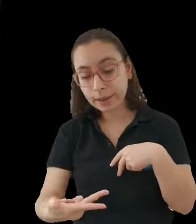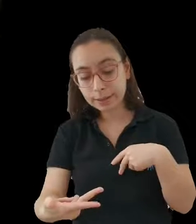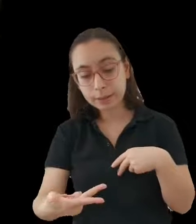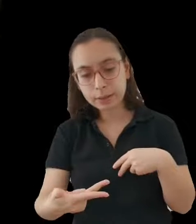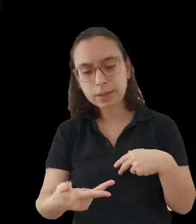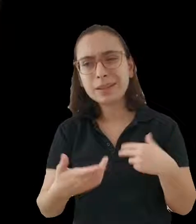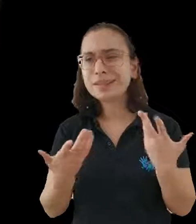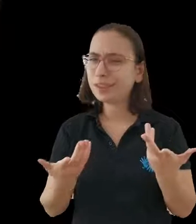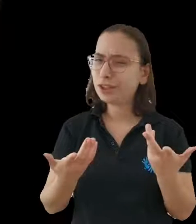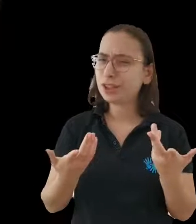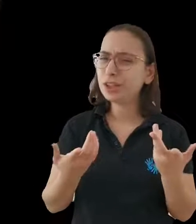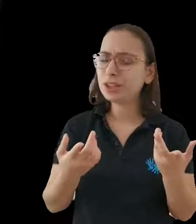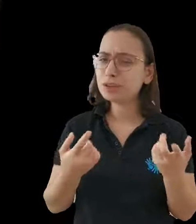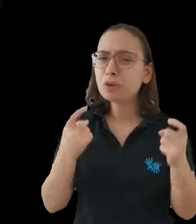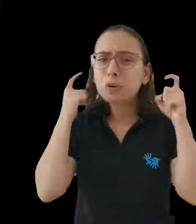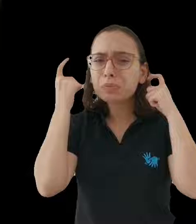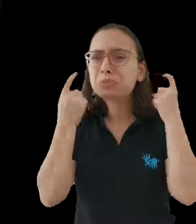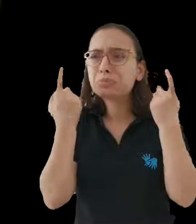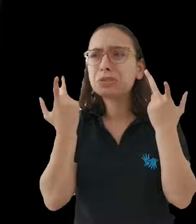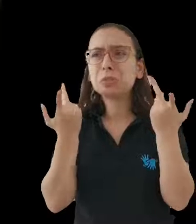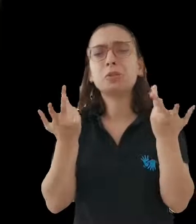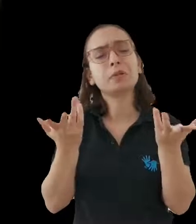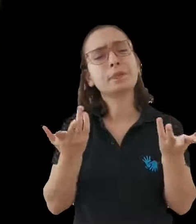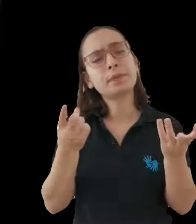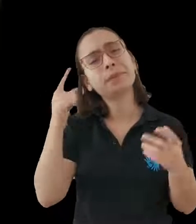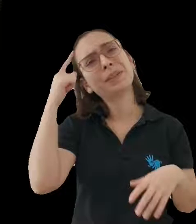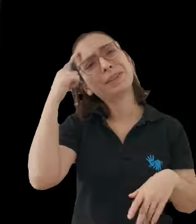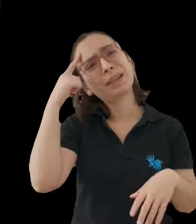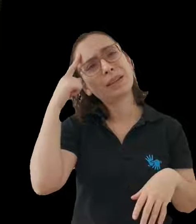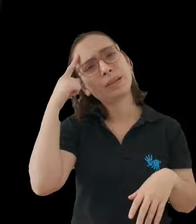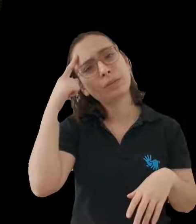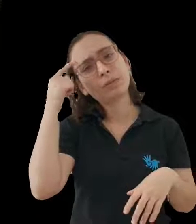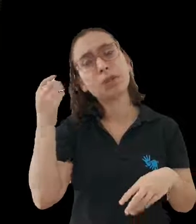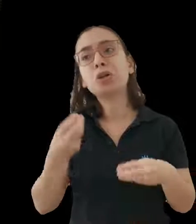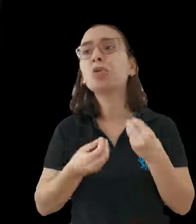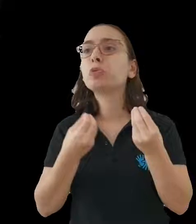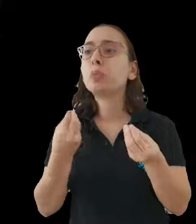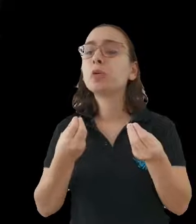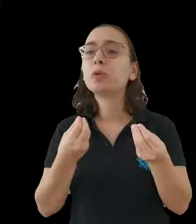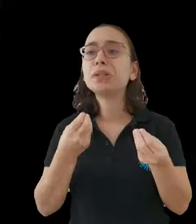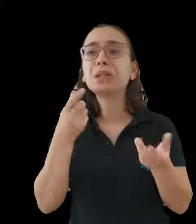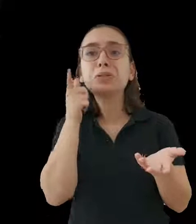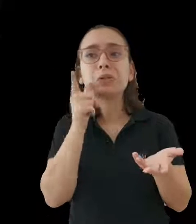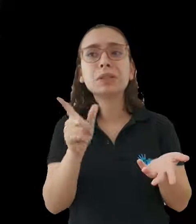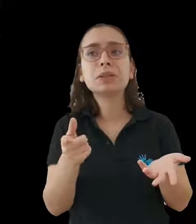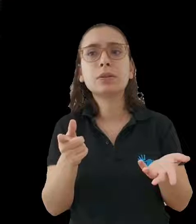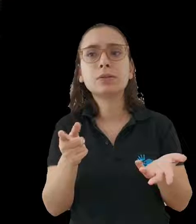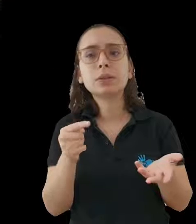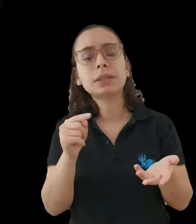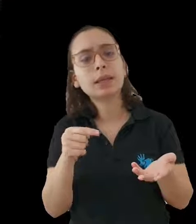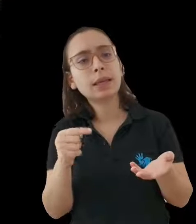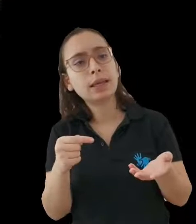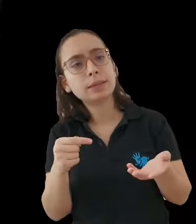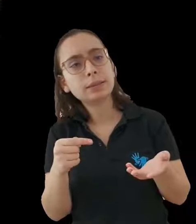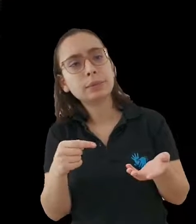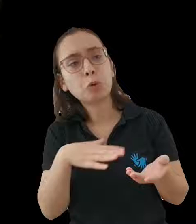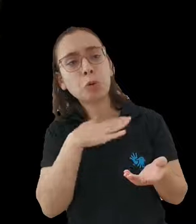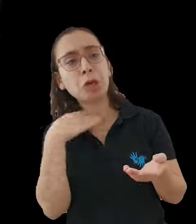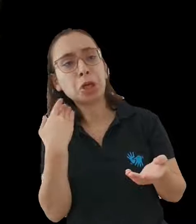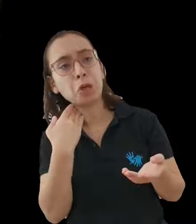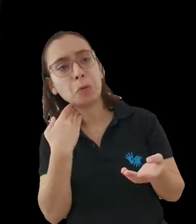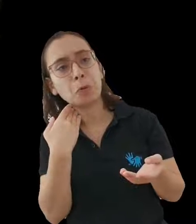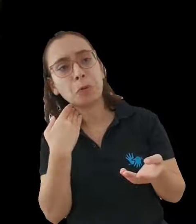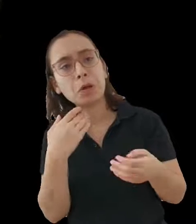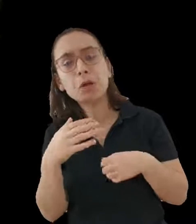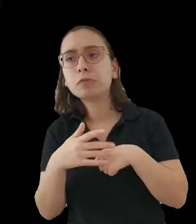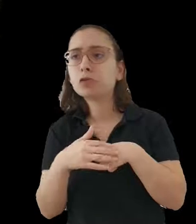Imagina. Ia ser muito estranho, né? Vocês iam pensar assim, alguma coisa aconteceu com ele. Será que ele passou mal,